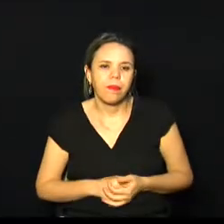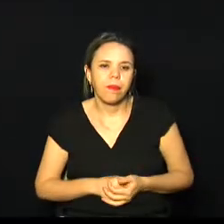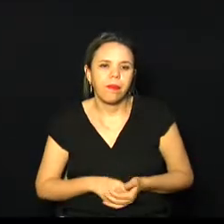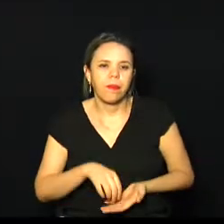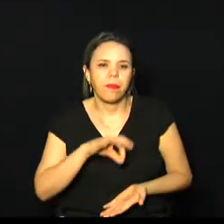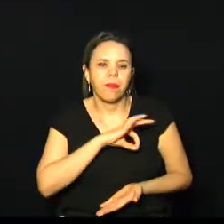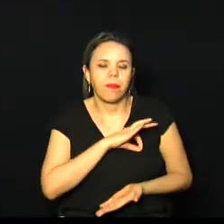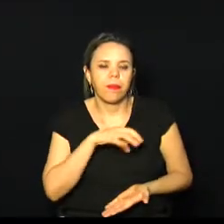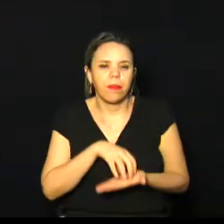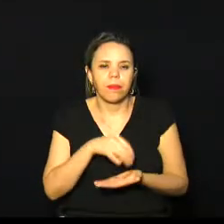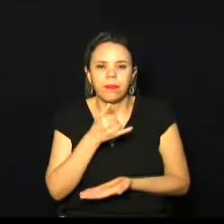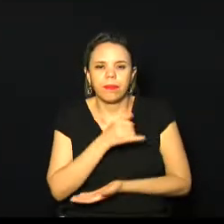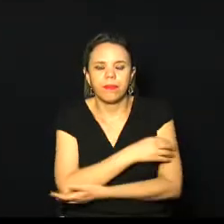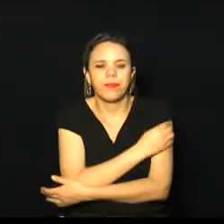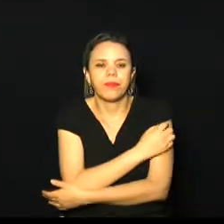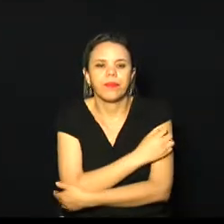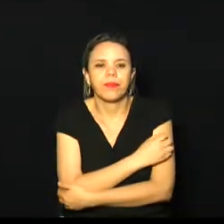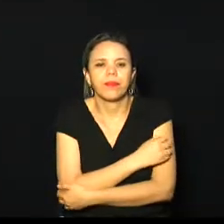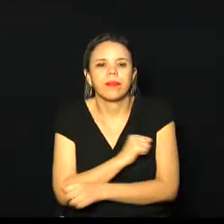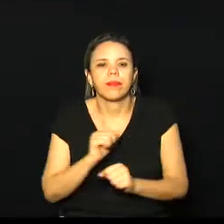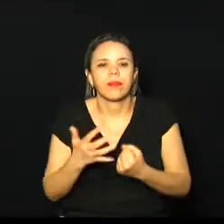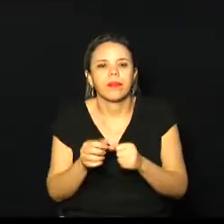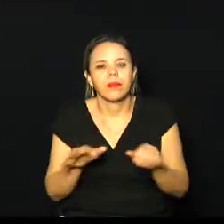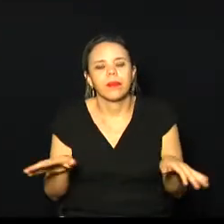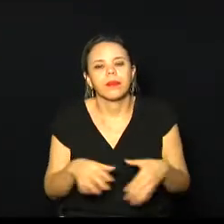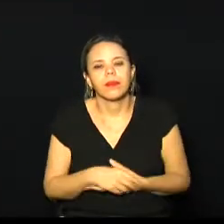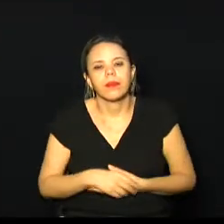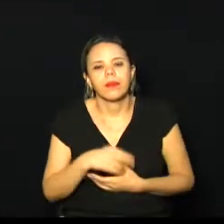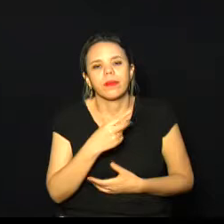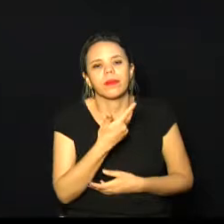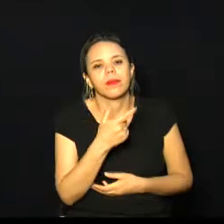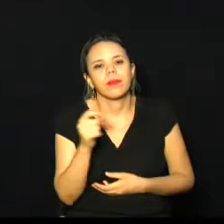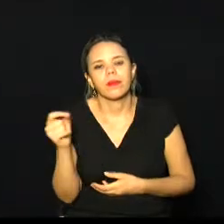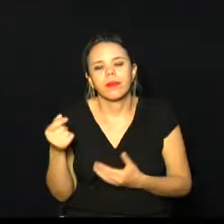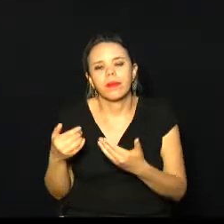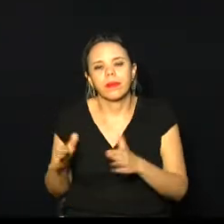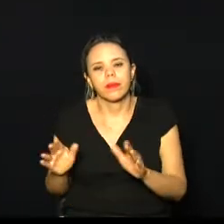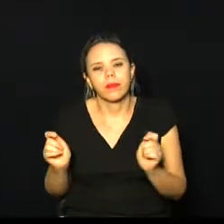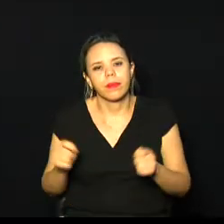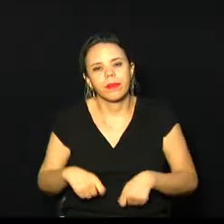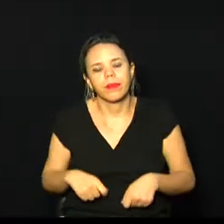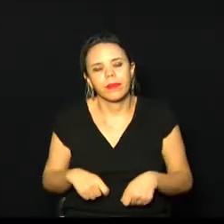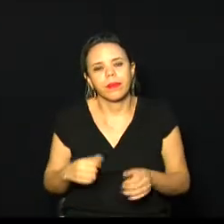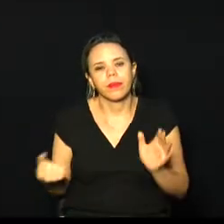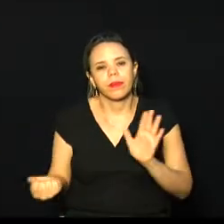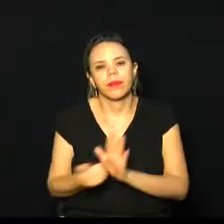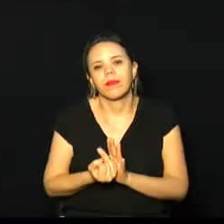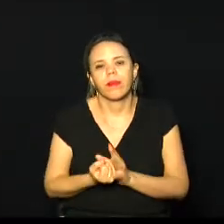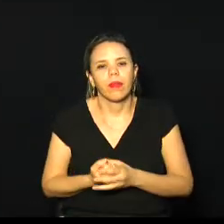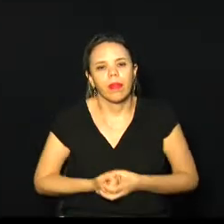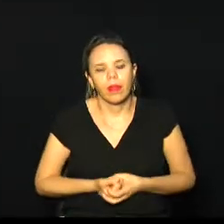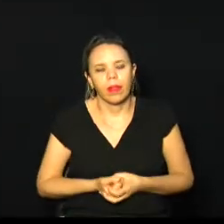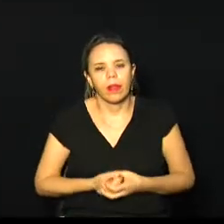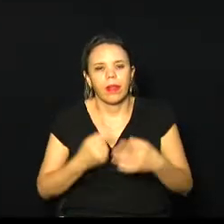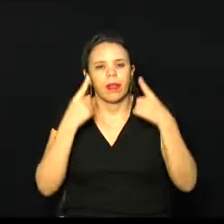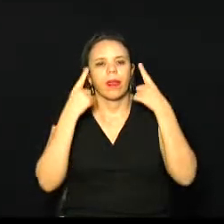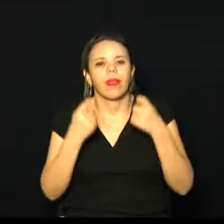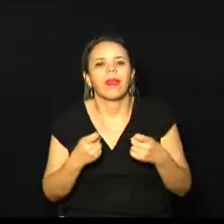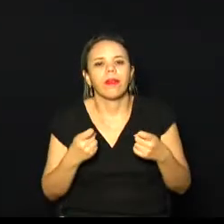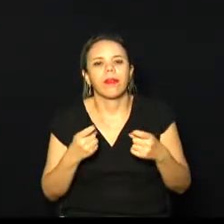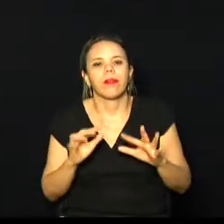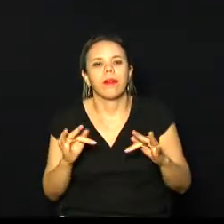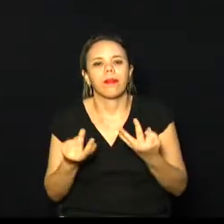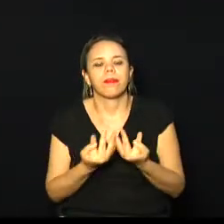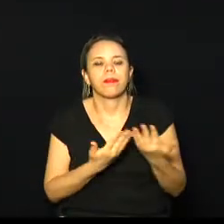delegacias eletrônicas, né? Com a pandemia, em 2020, abriu-se a possibilidade do registro de violência